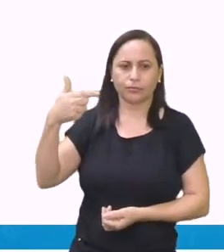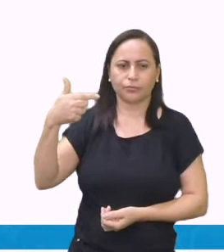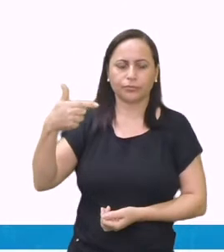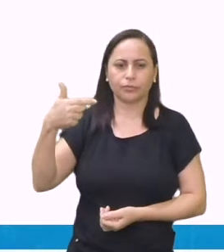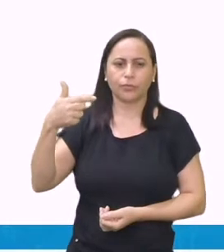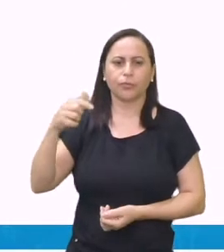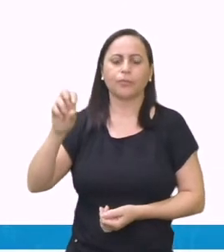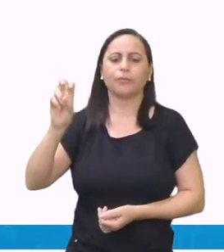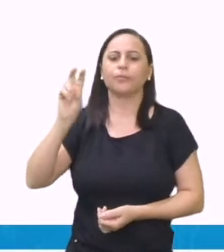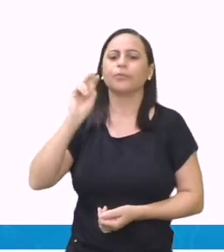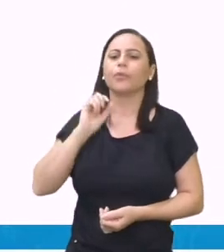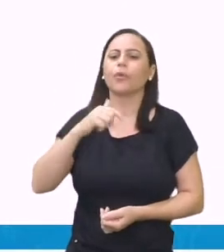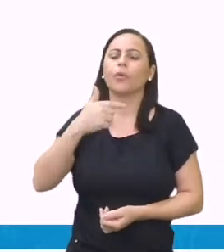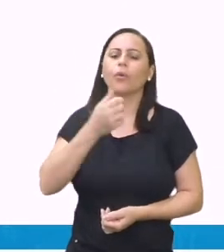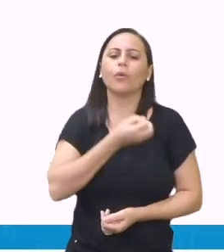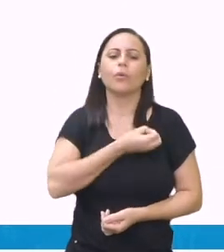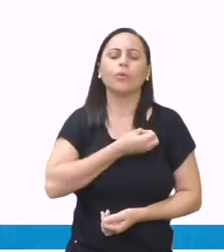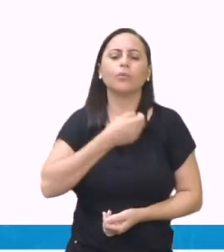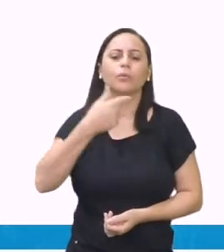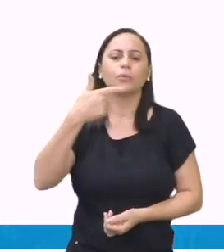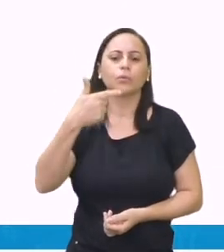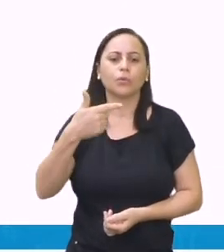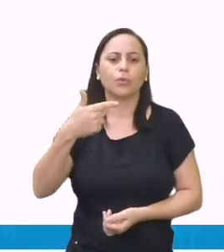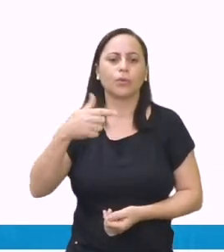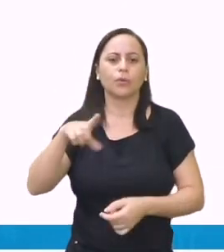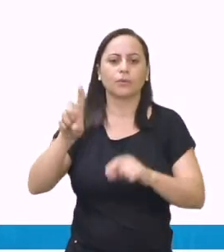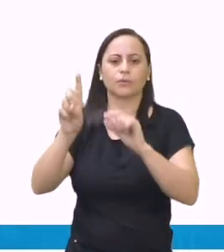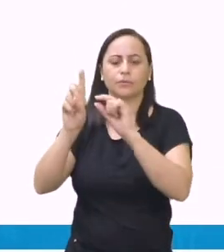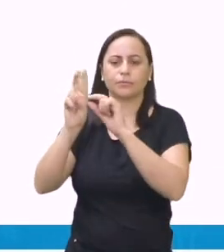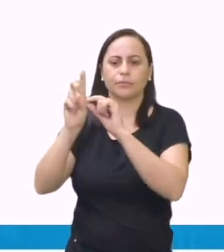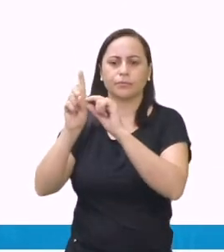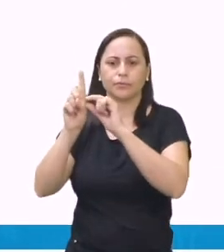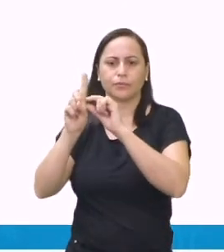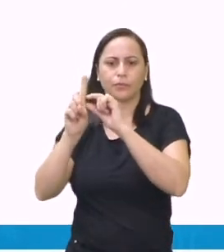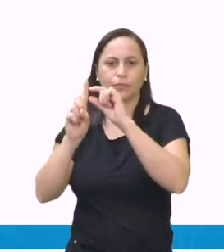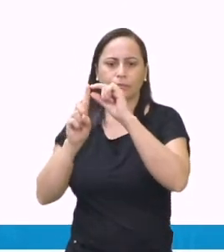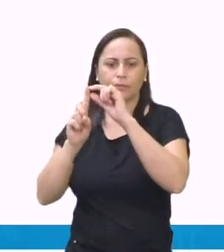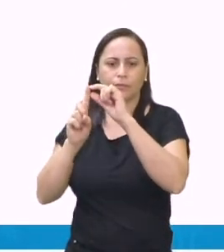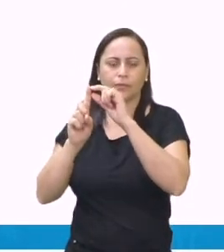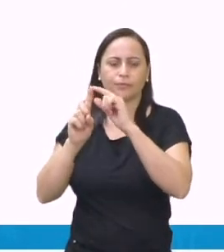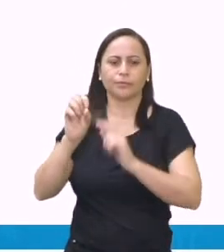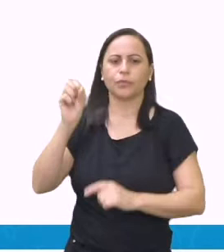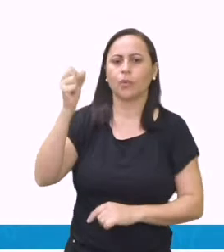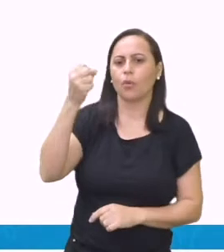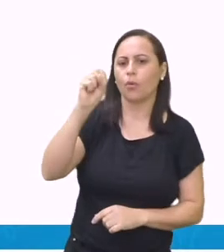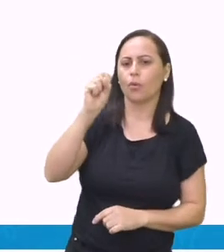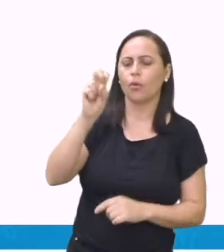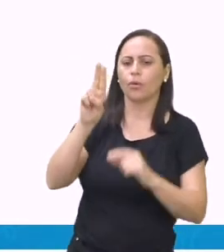unidades. 8 dezenas. Lembra aí quantas unidades tem 8 dezenas?